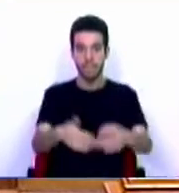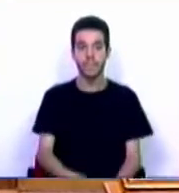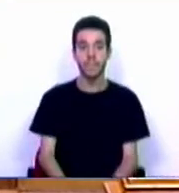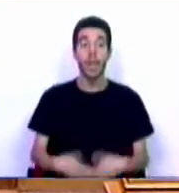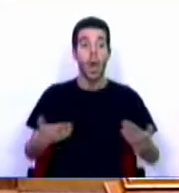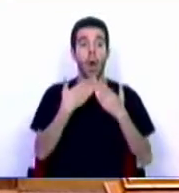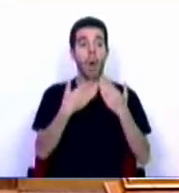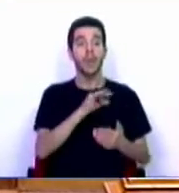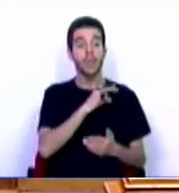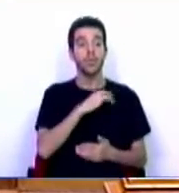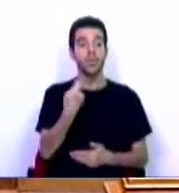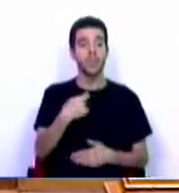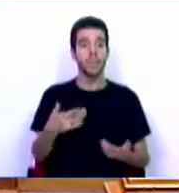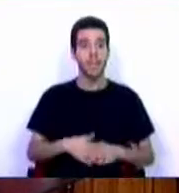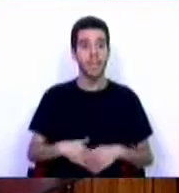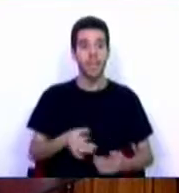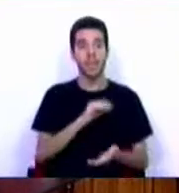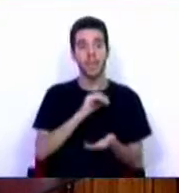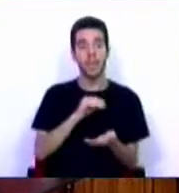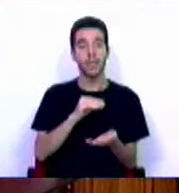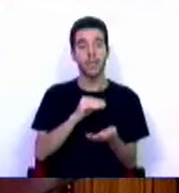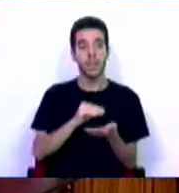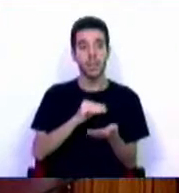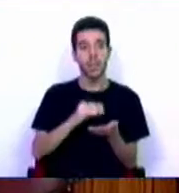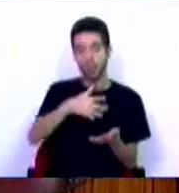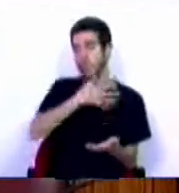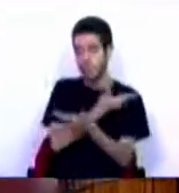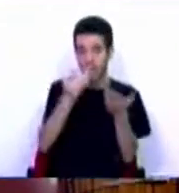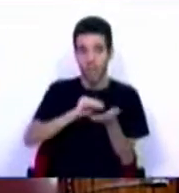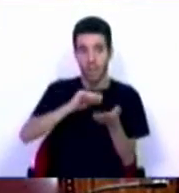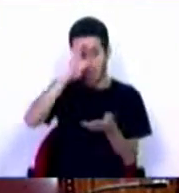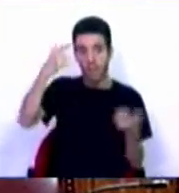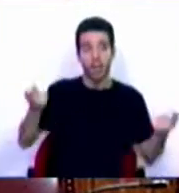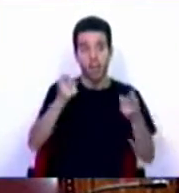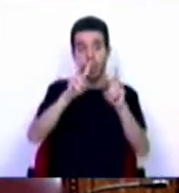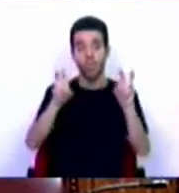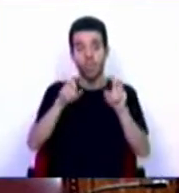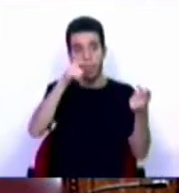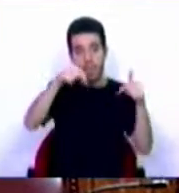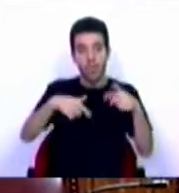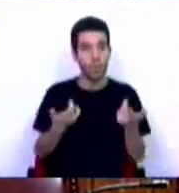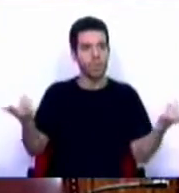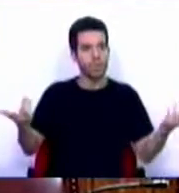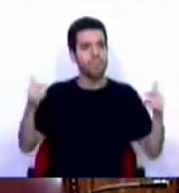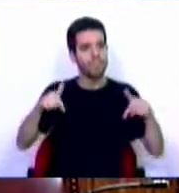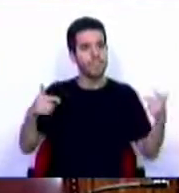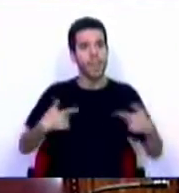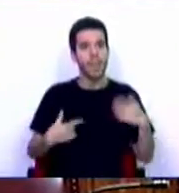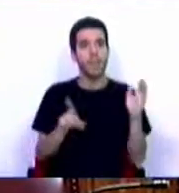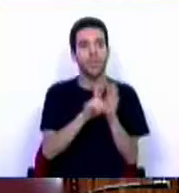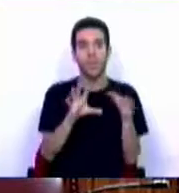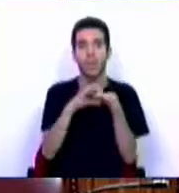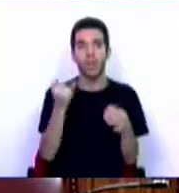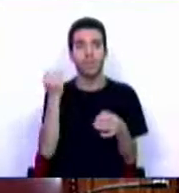Muito obrigado, Sr. Presidente, Srs. E Srs. Deputados, Srs. Secretários de Estado. A temática que aqui nos traz hoje, e no fim de já quase o debate, é bastante evidente, que a legislação sobre